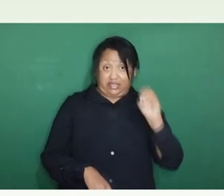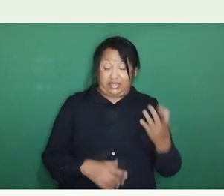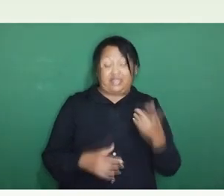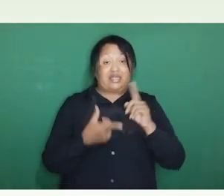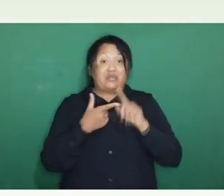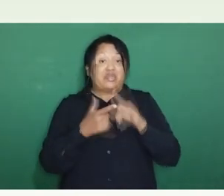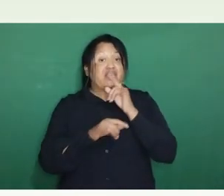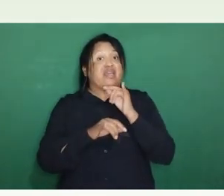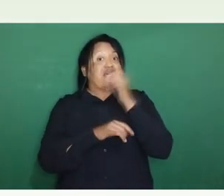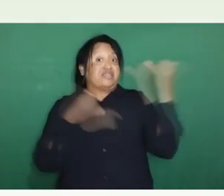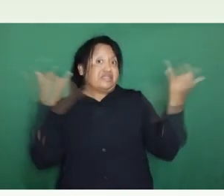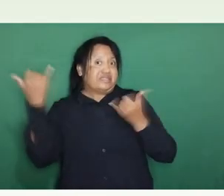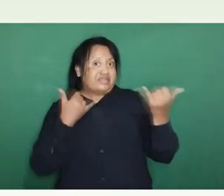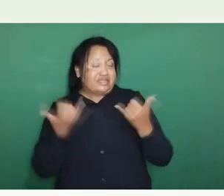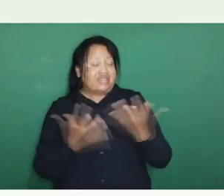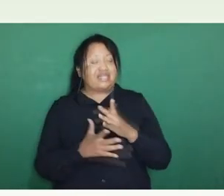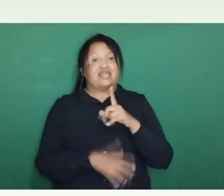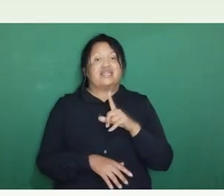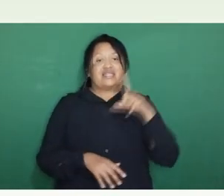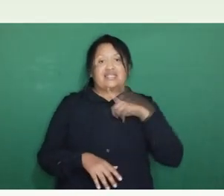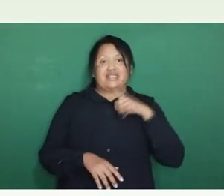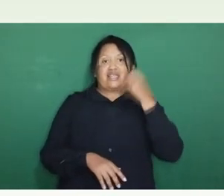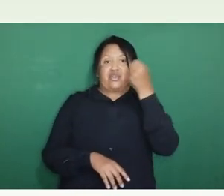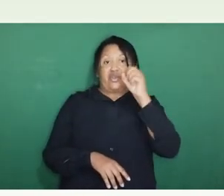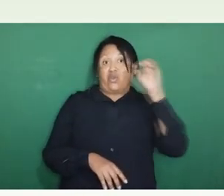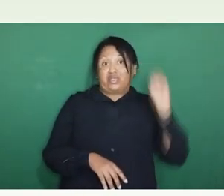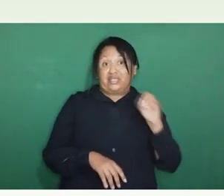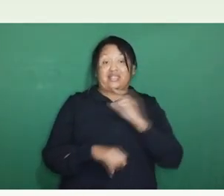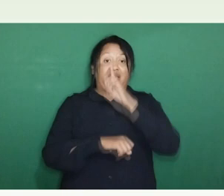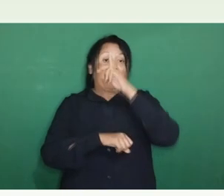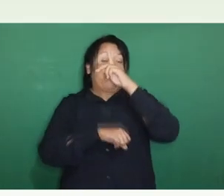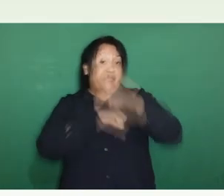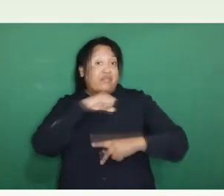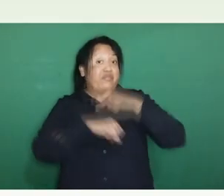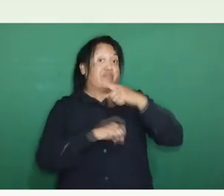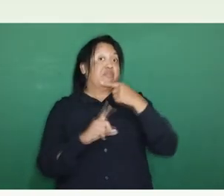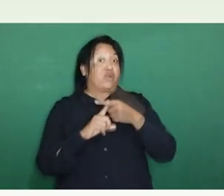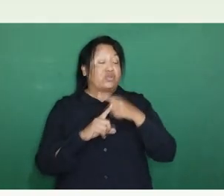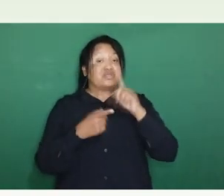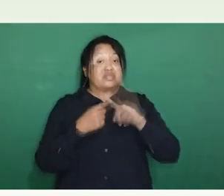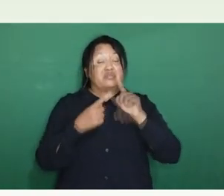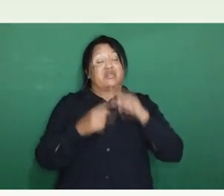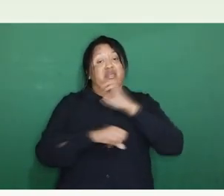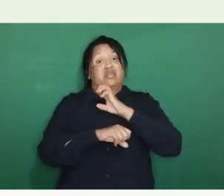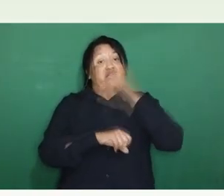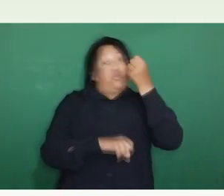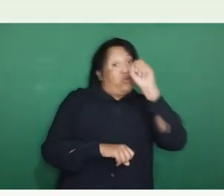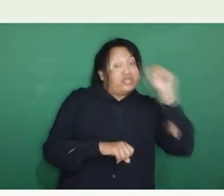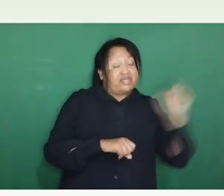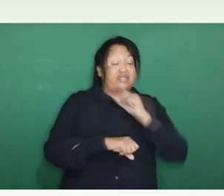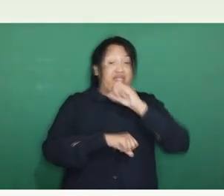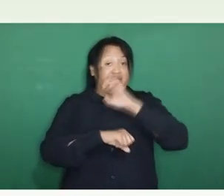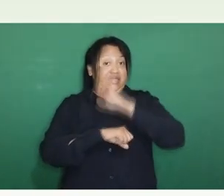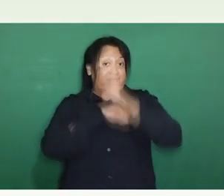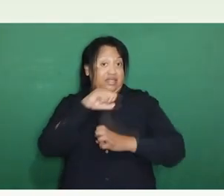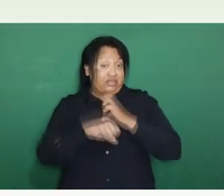ele indica o seguinte que ele possui 80 prótons e 80 elétrons então o átomo de mercúrio